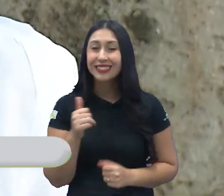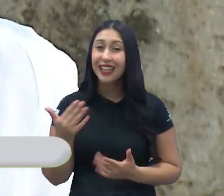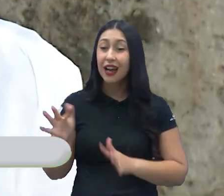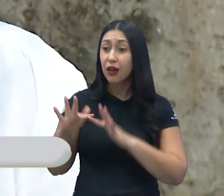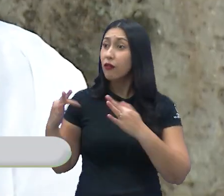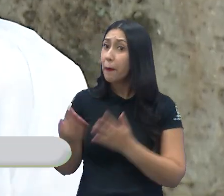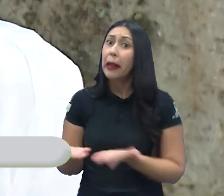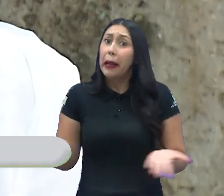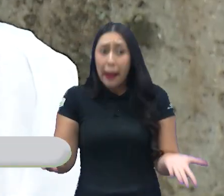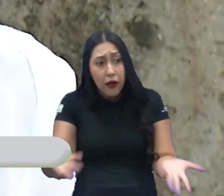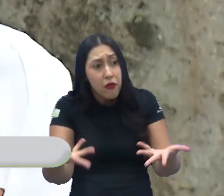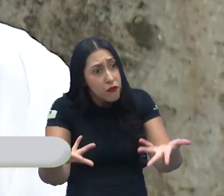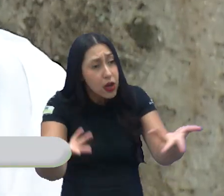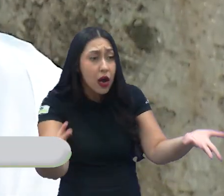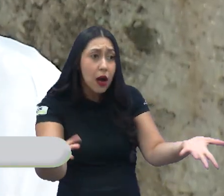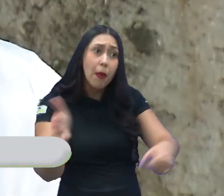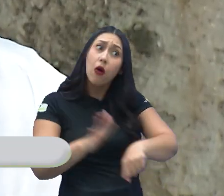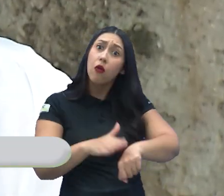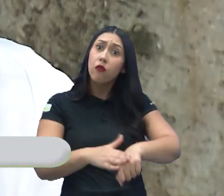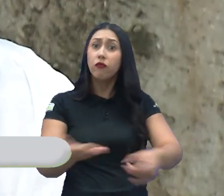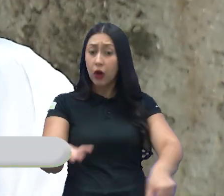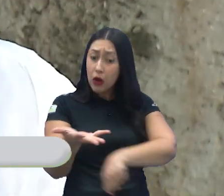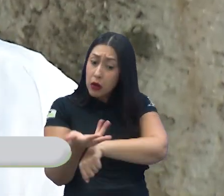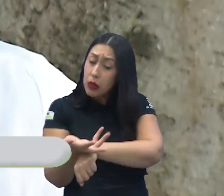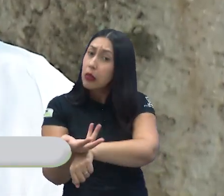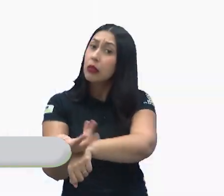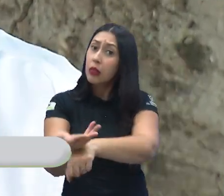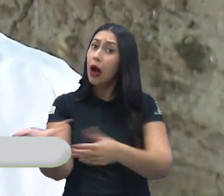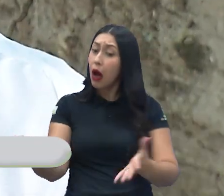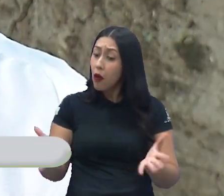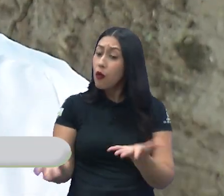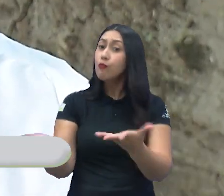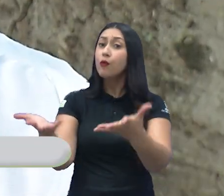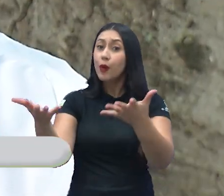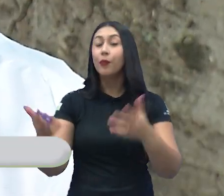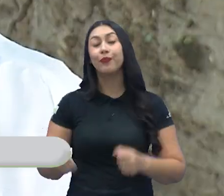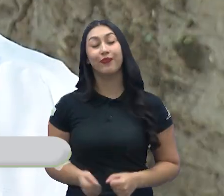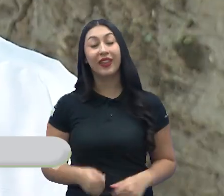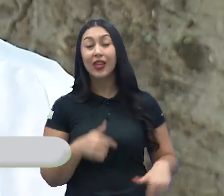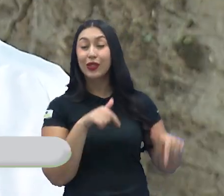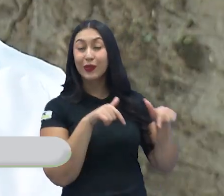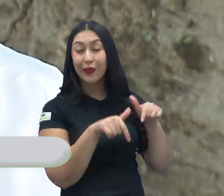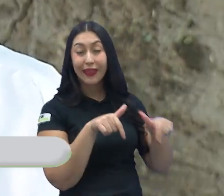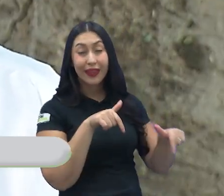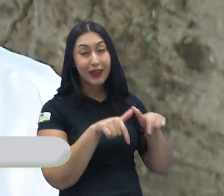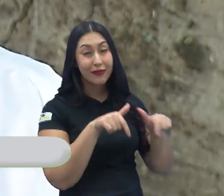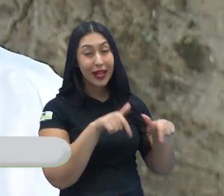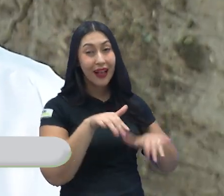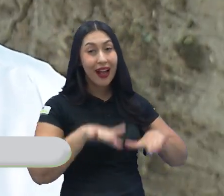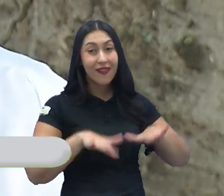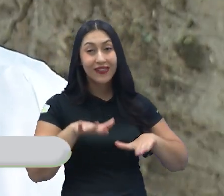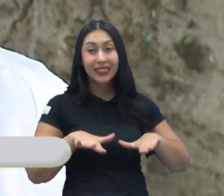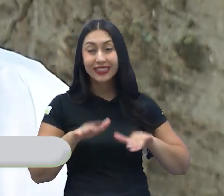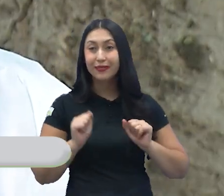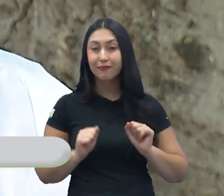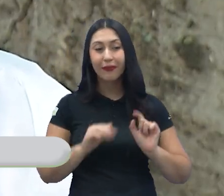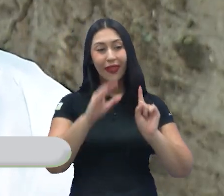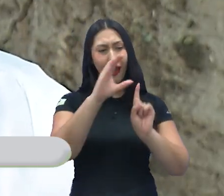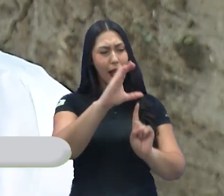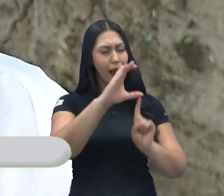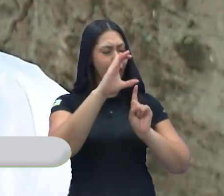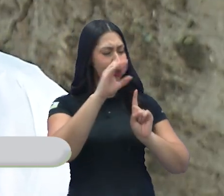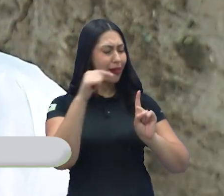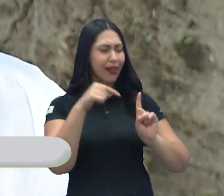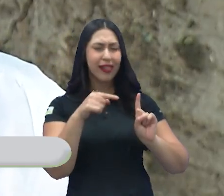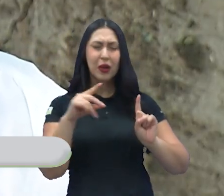tem que fazer, não, corre, acelera. No trabalho, se a cliente já é cliente antiga, para mim,